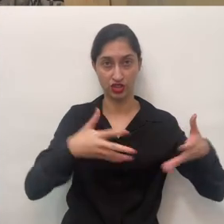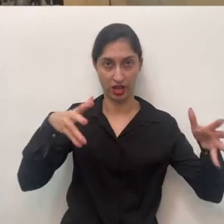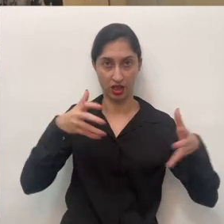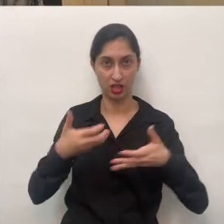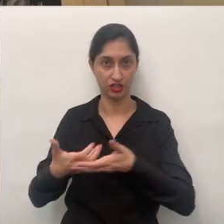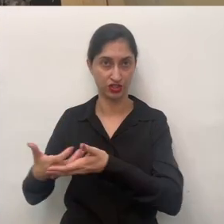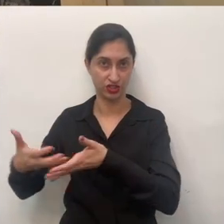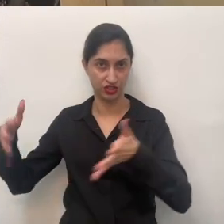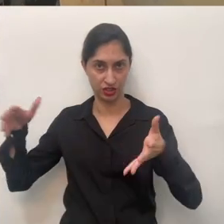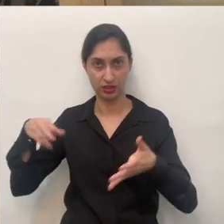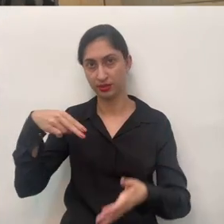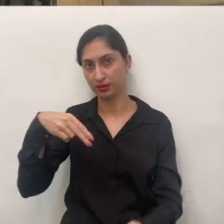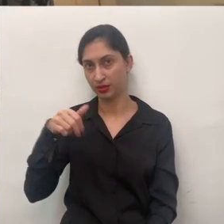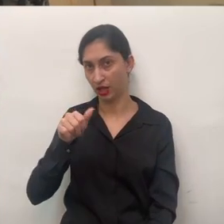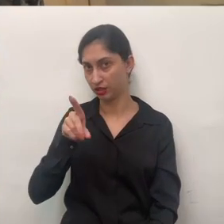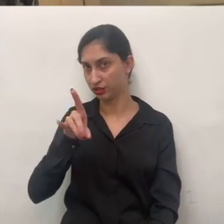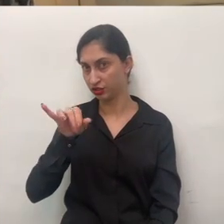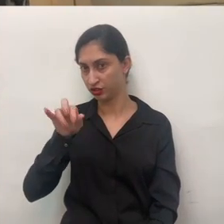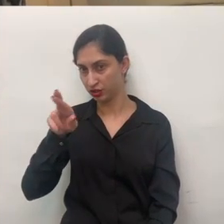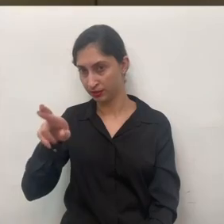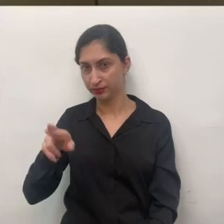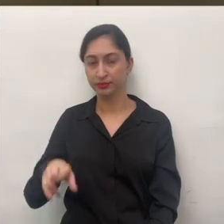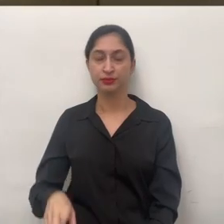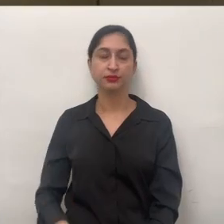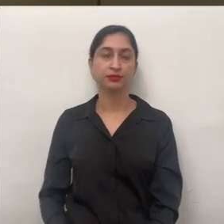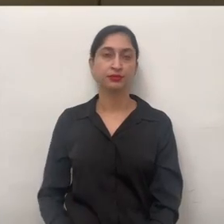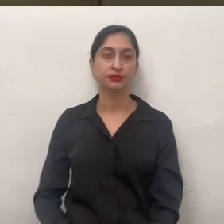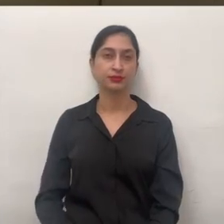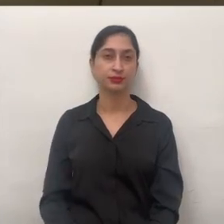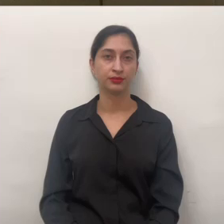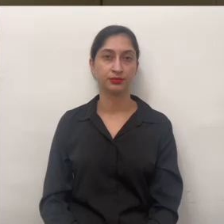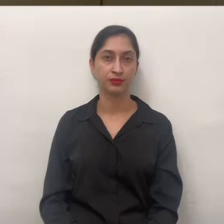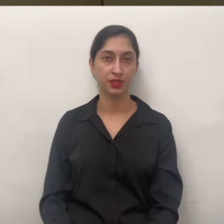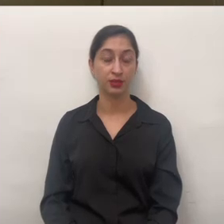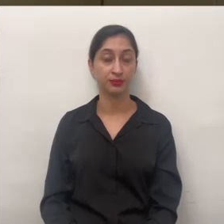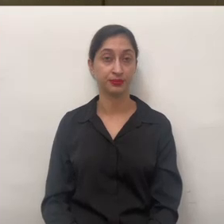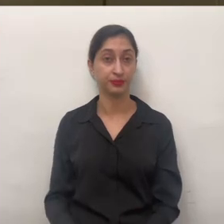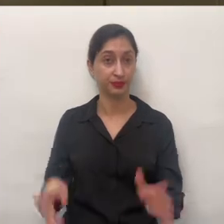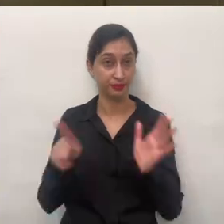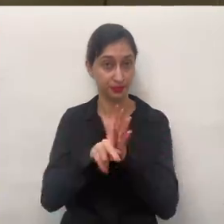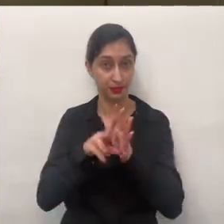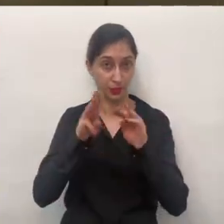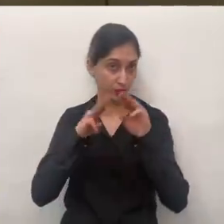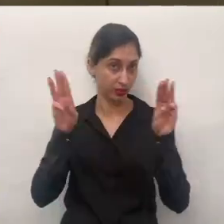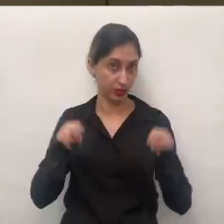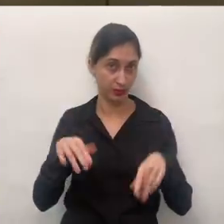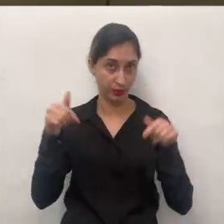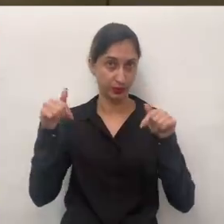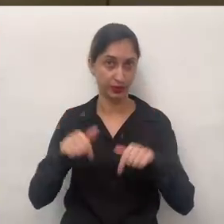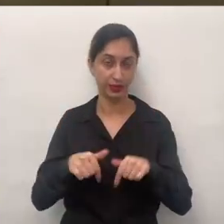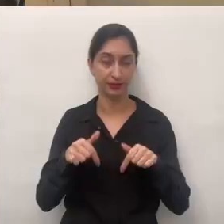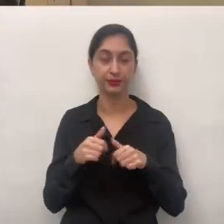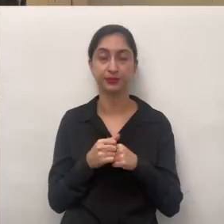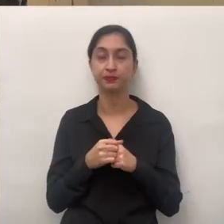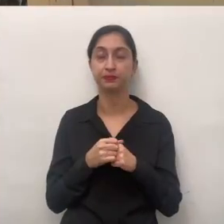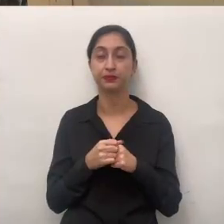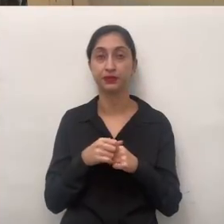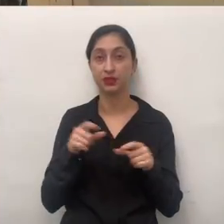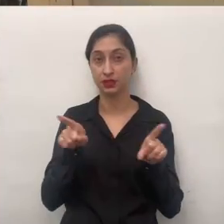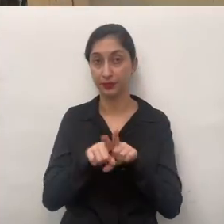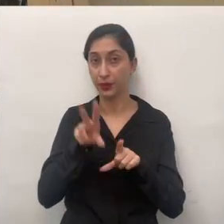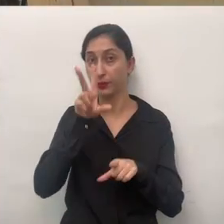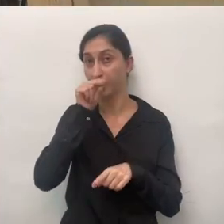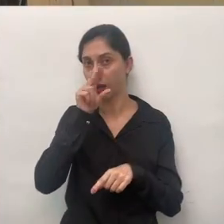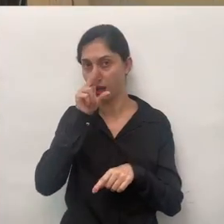tigelas da Nadir Figueiredo, que são do acervo do museu, e